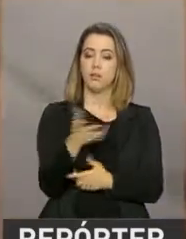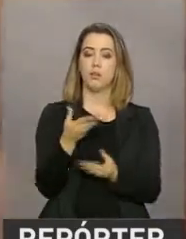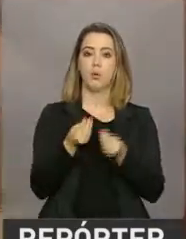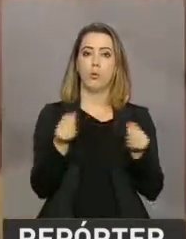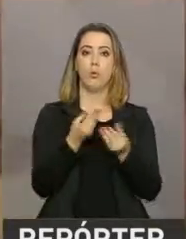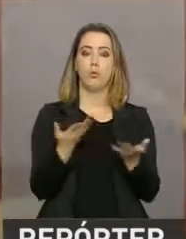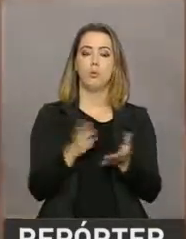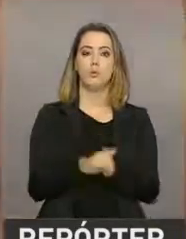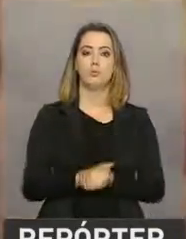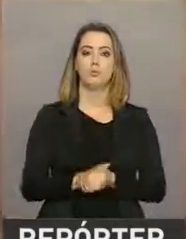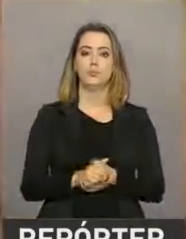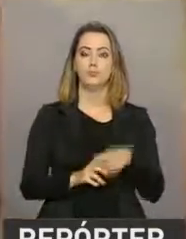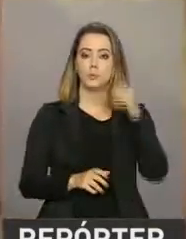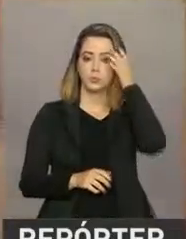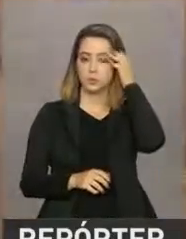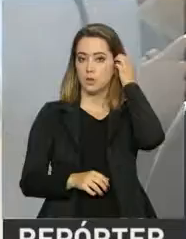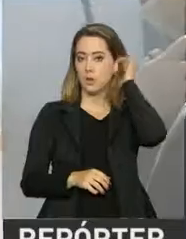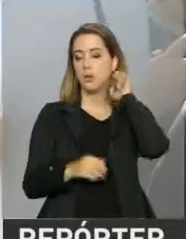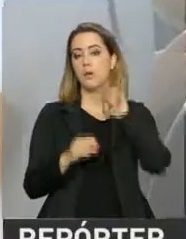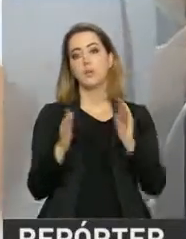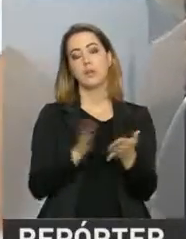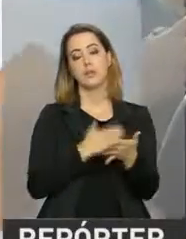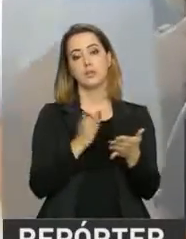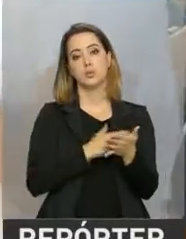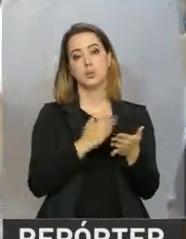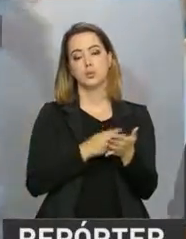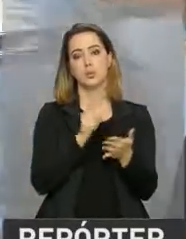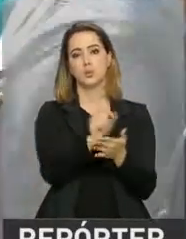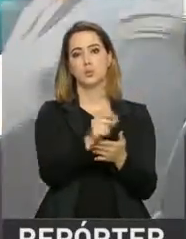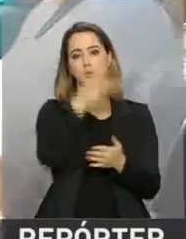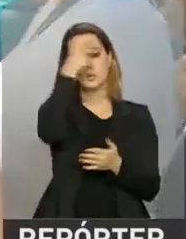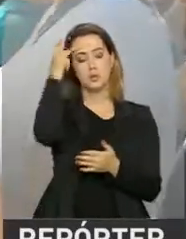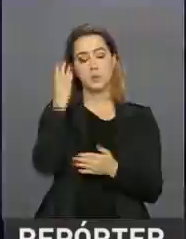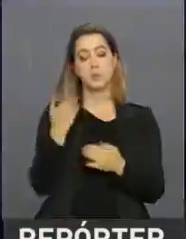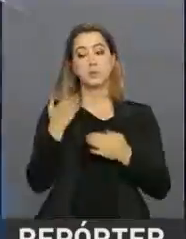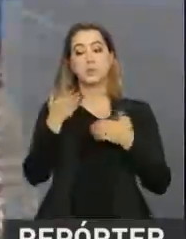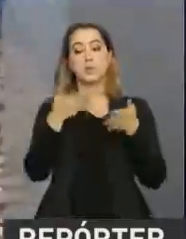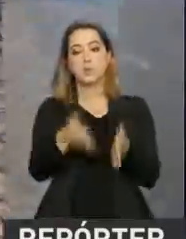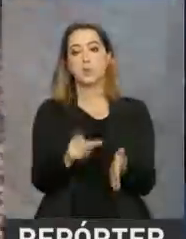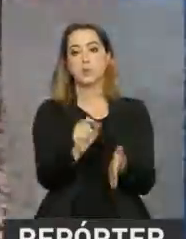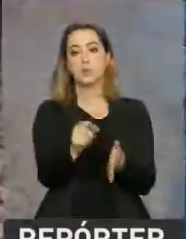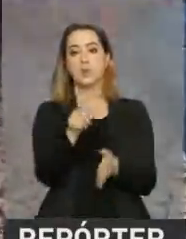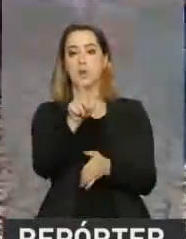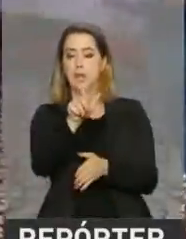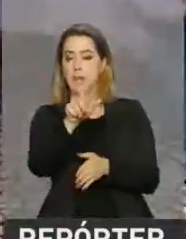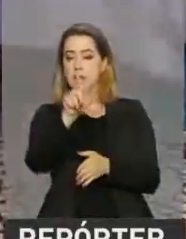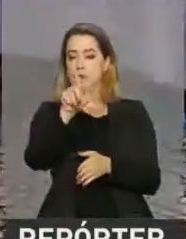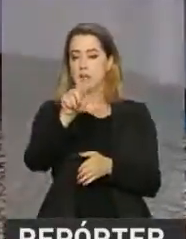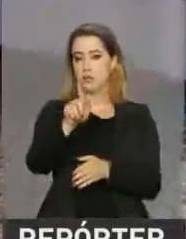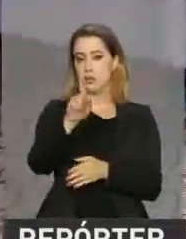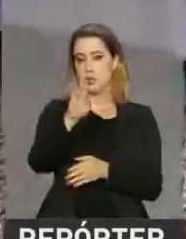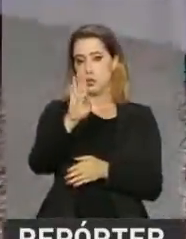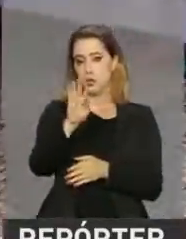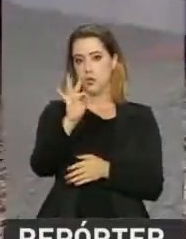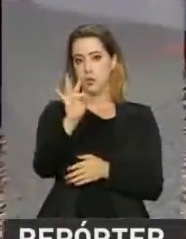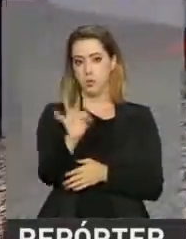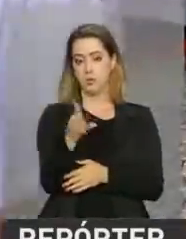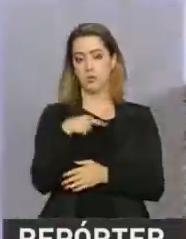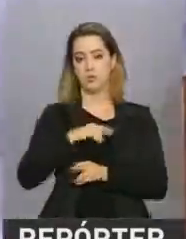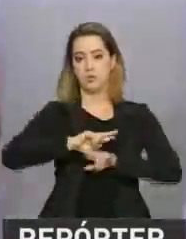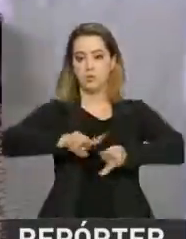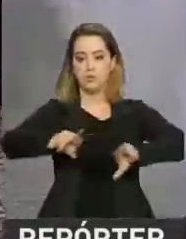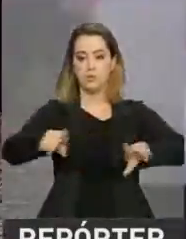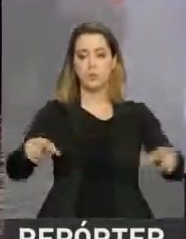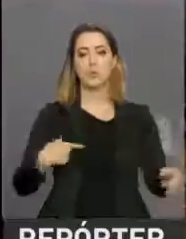para prestadores de serviço voltada ao público LGBT, que inclui lésbicas, gays, bissexuais, travestis